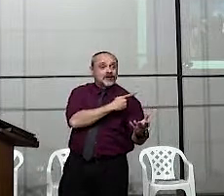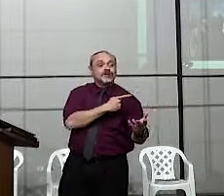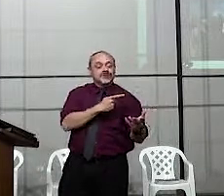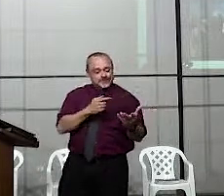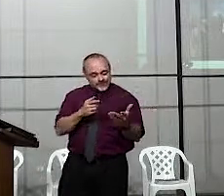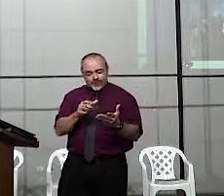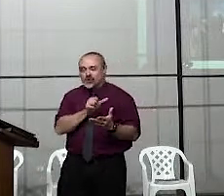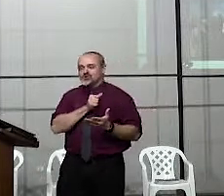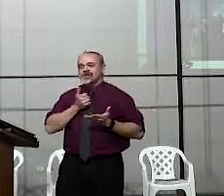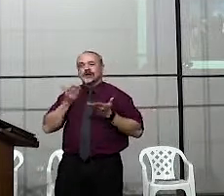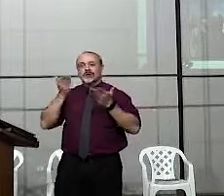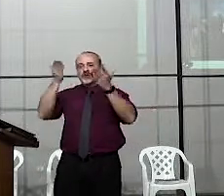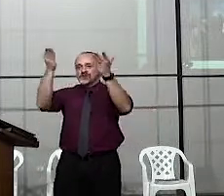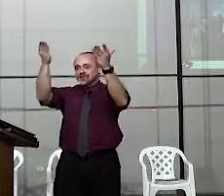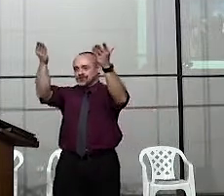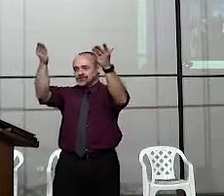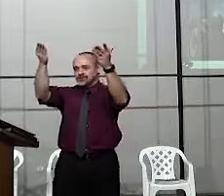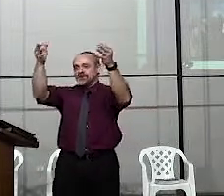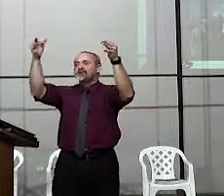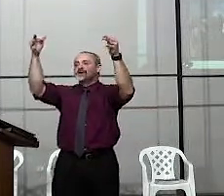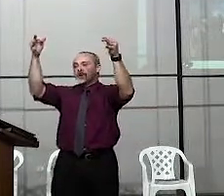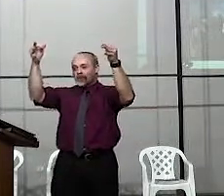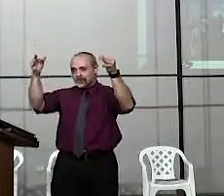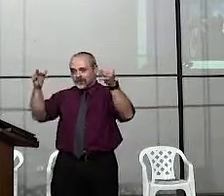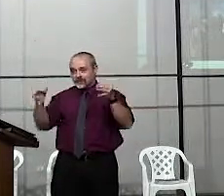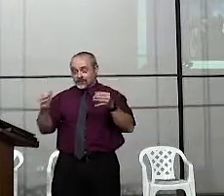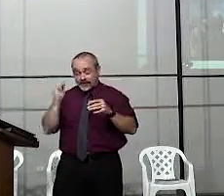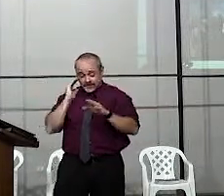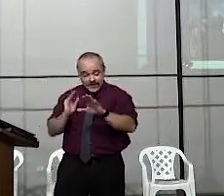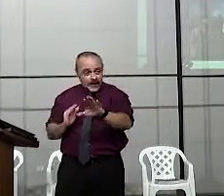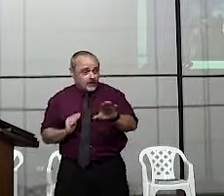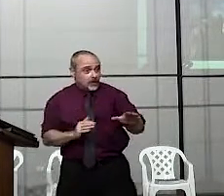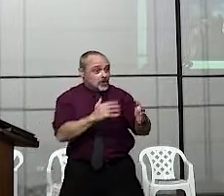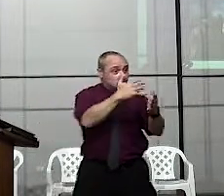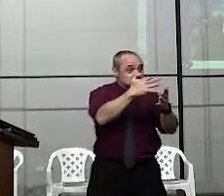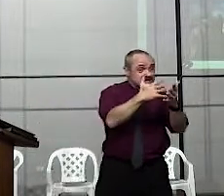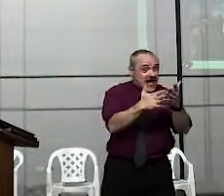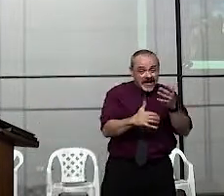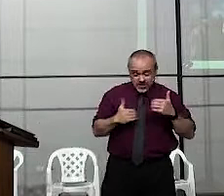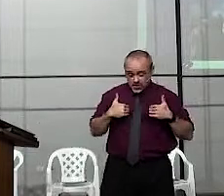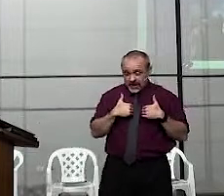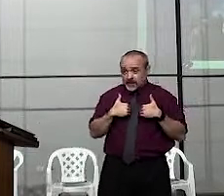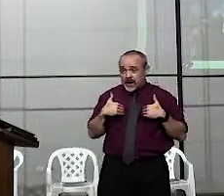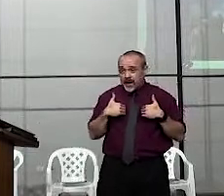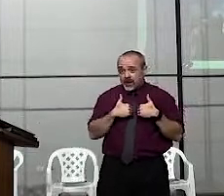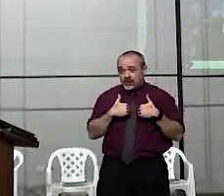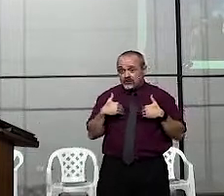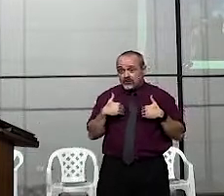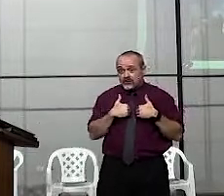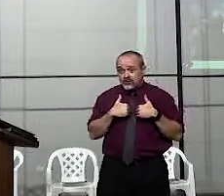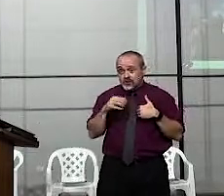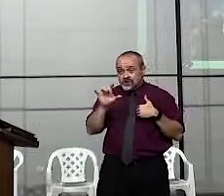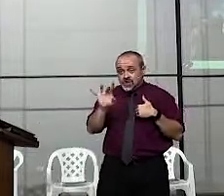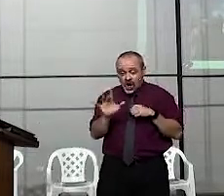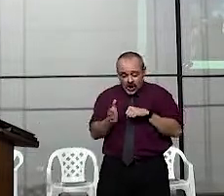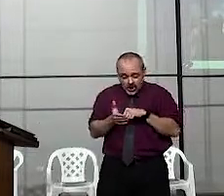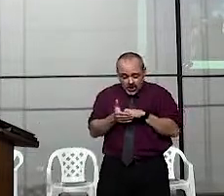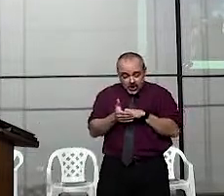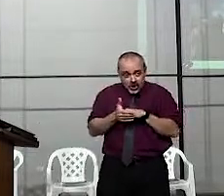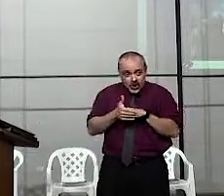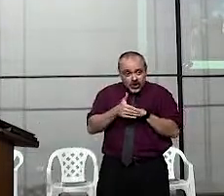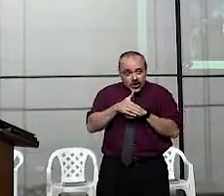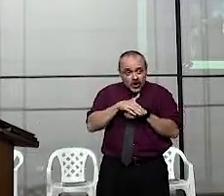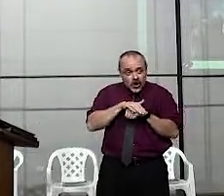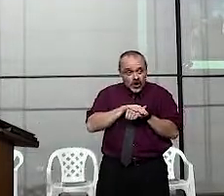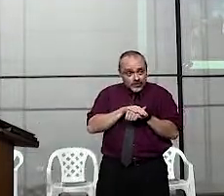Ele foi o sacrifício perfeito. Entendeu? O sangue de um animal